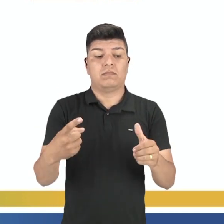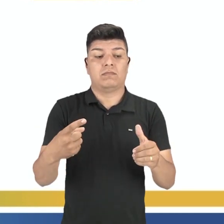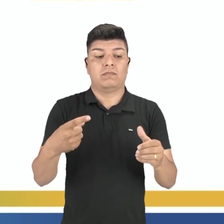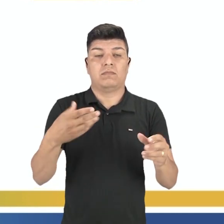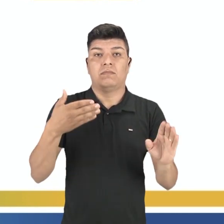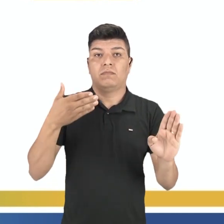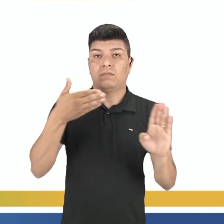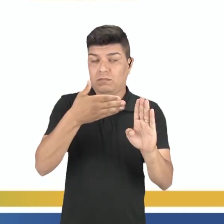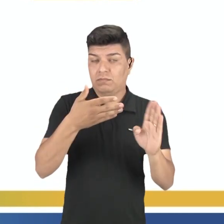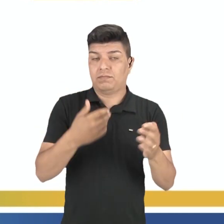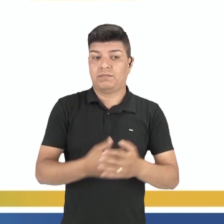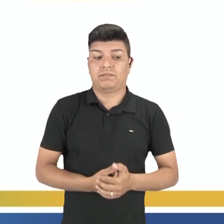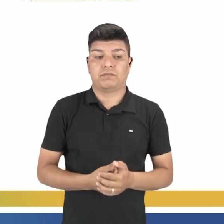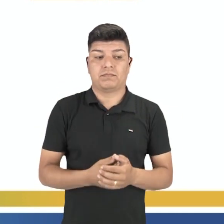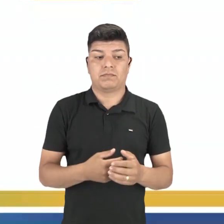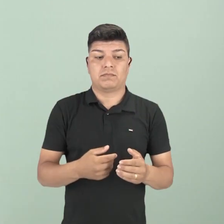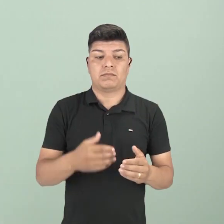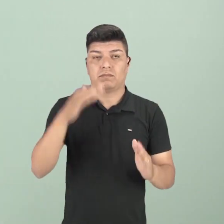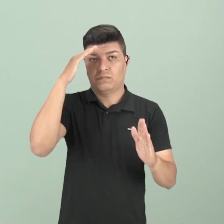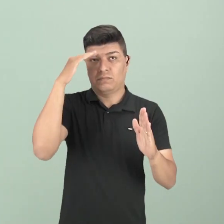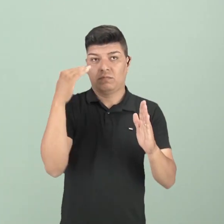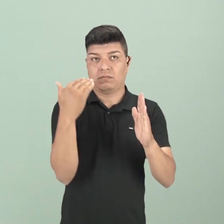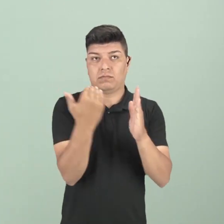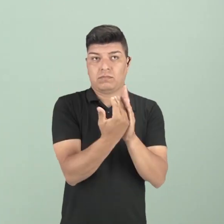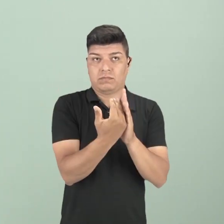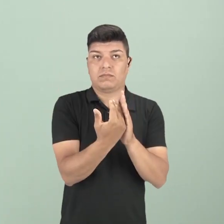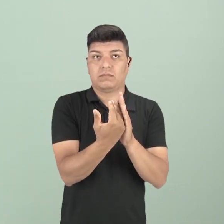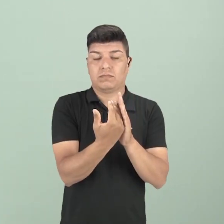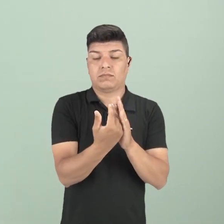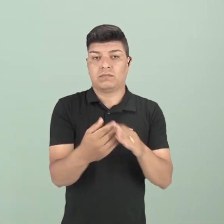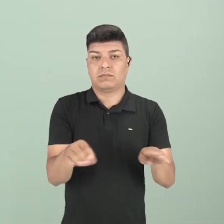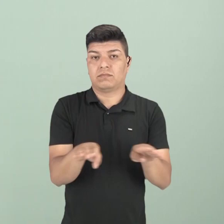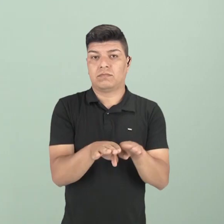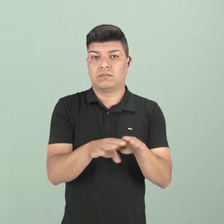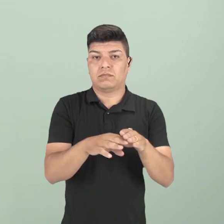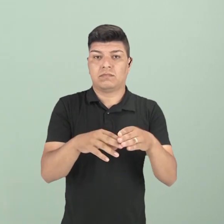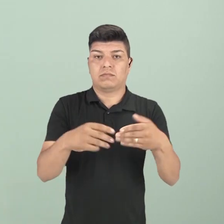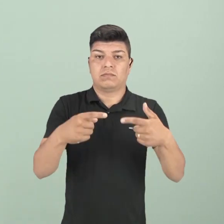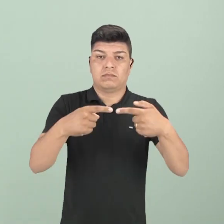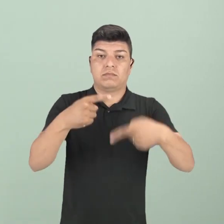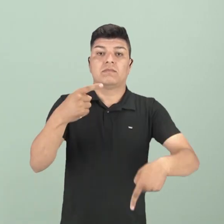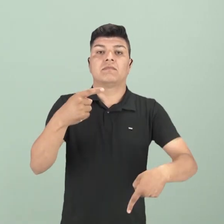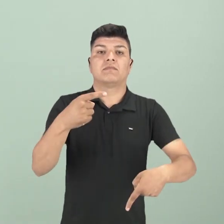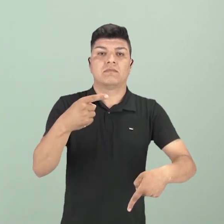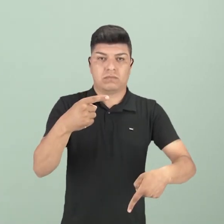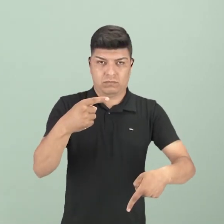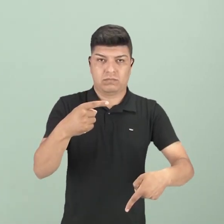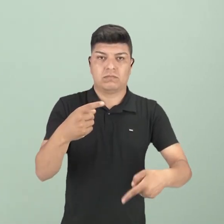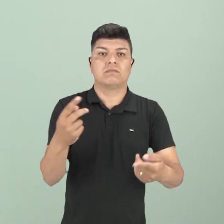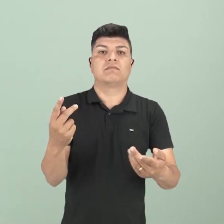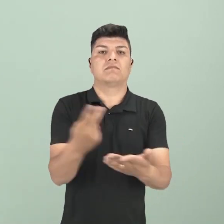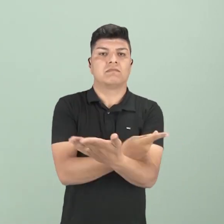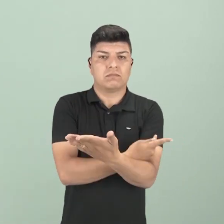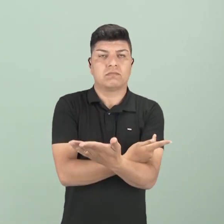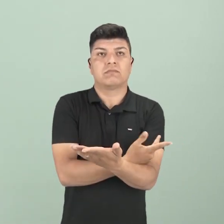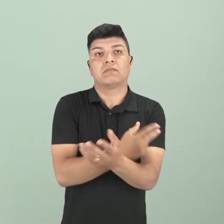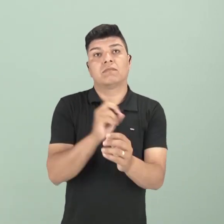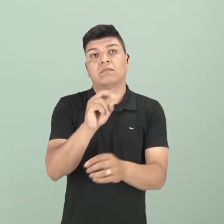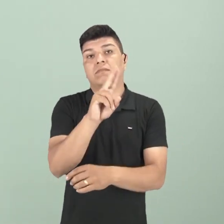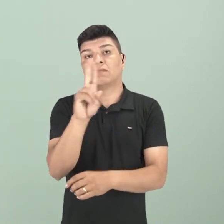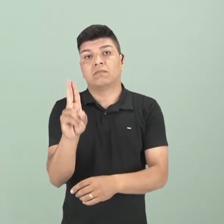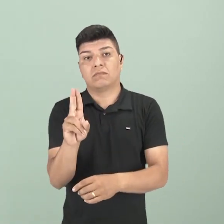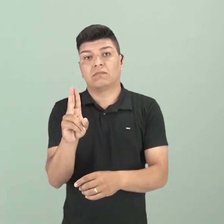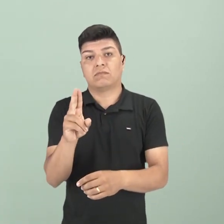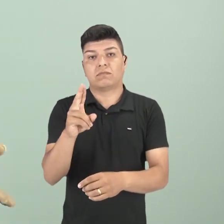que é obrigatório. Também podem fazer relação com aquilo que nos proíbe. Proíbe que algo seja feito, né? Ou